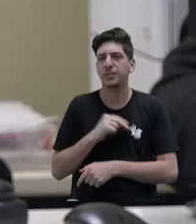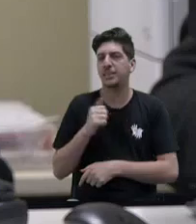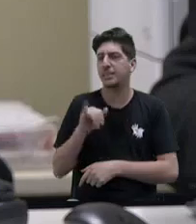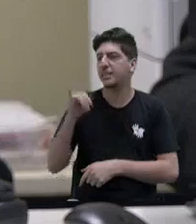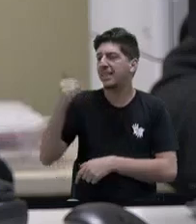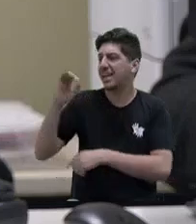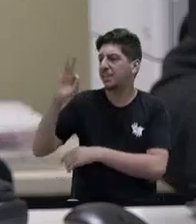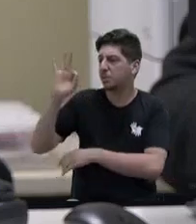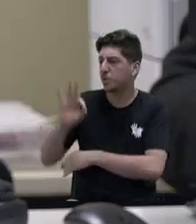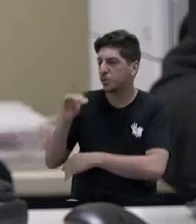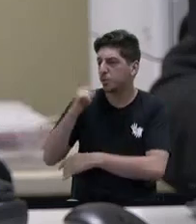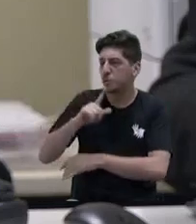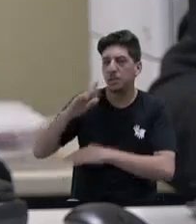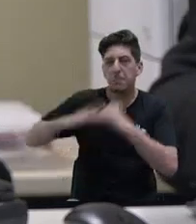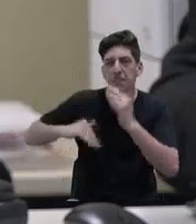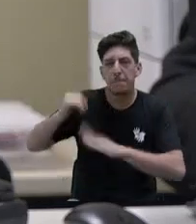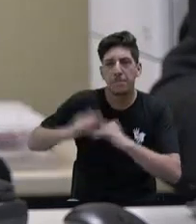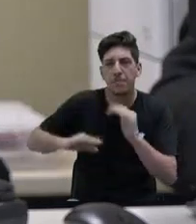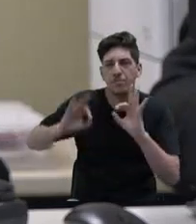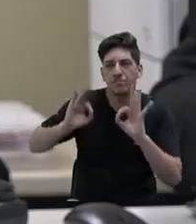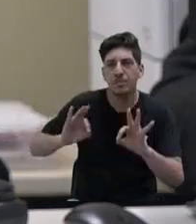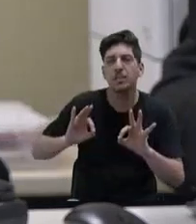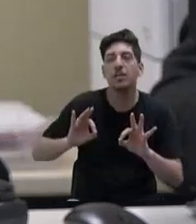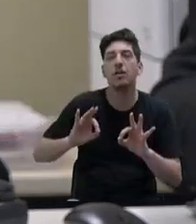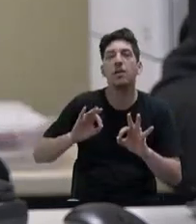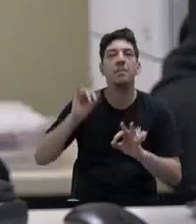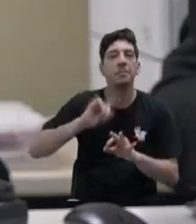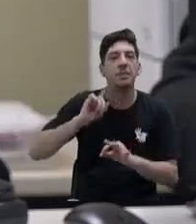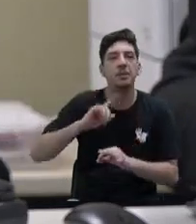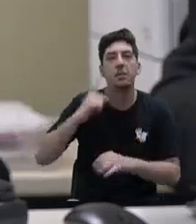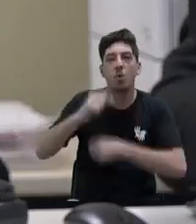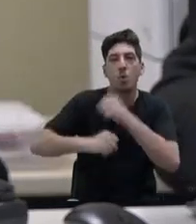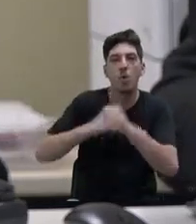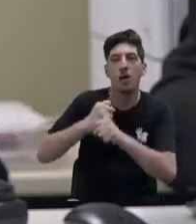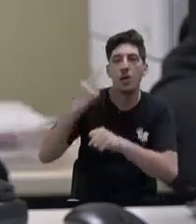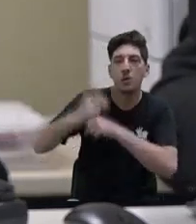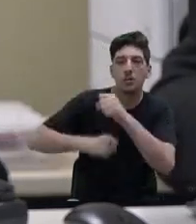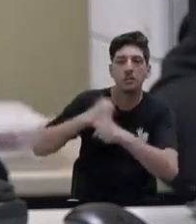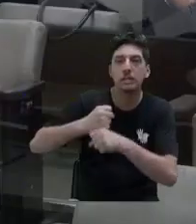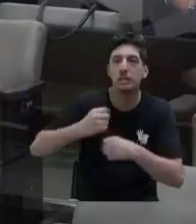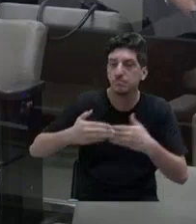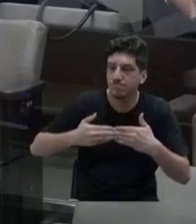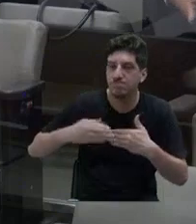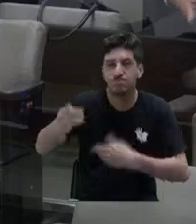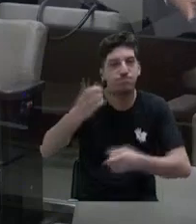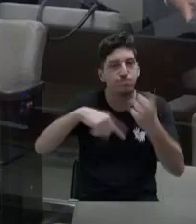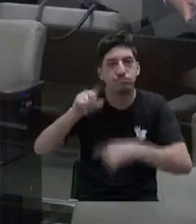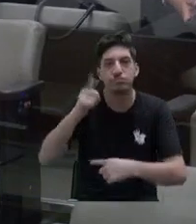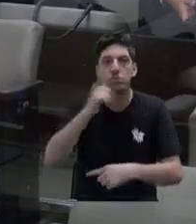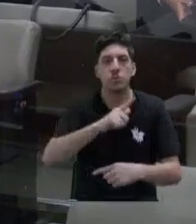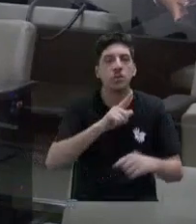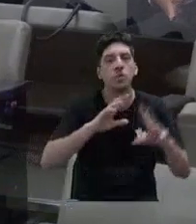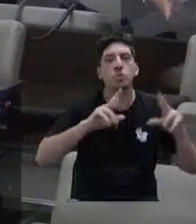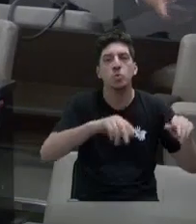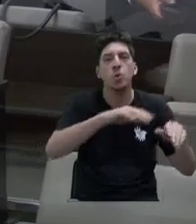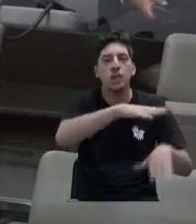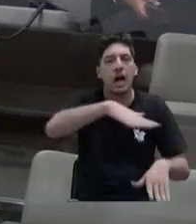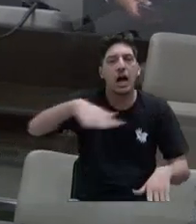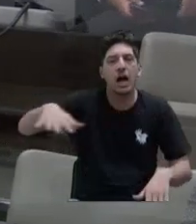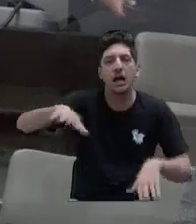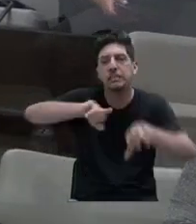lá for colocado em prática, Minas Gerais, daqui a pouquinho, um, dois anos, sai na frente do Brasil inteiro em todos os setores de